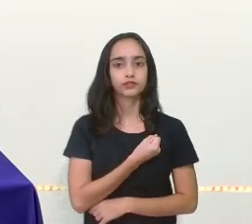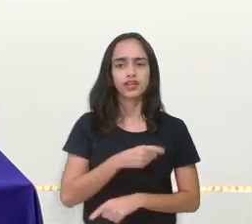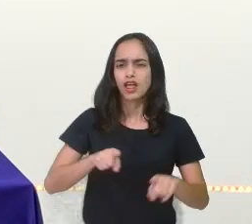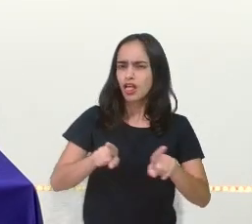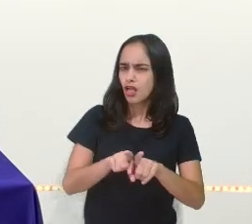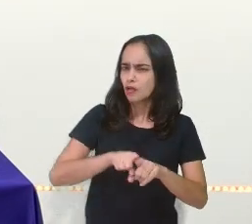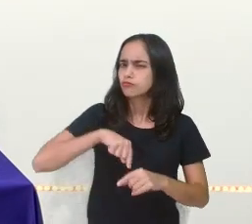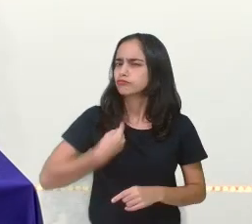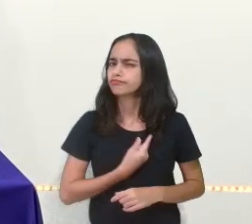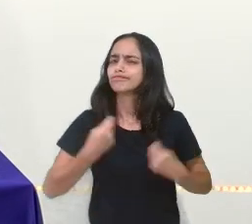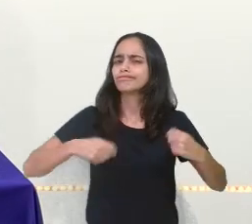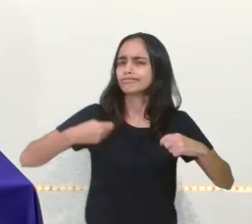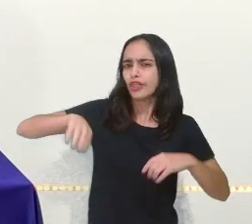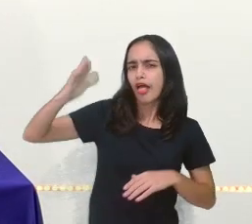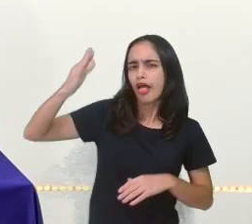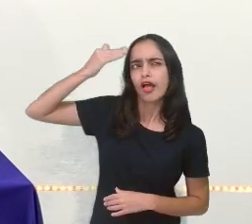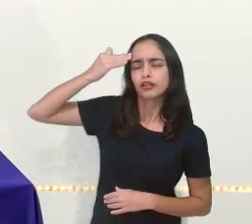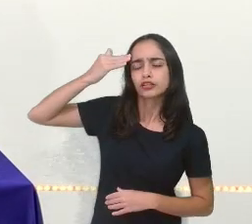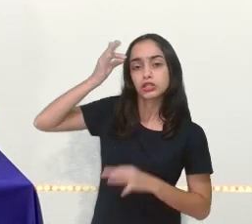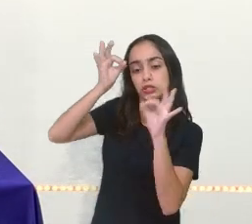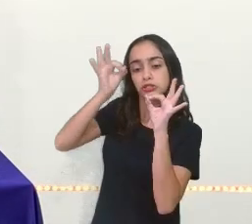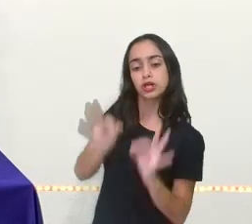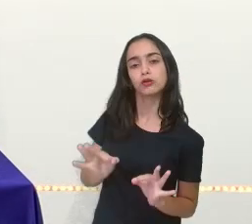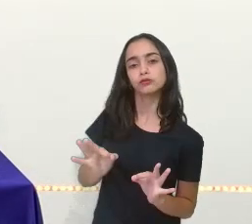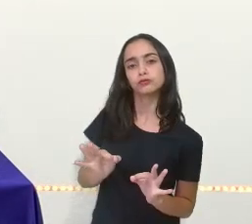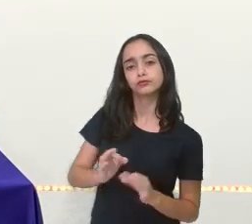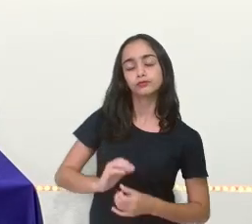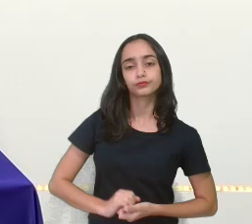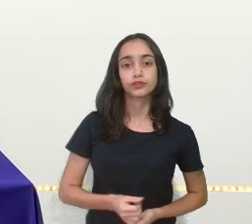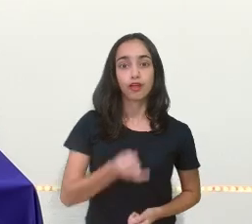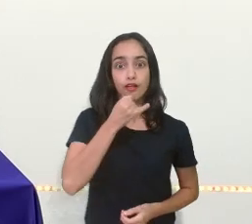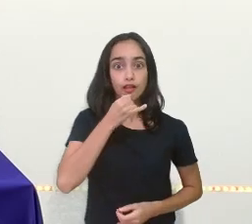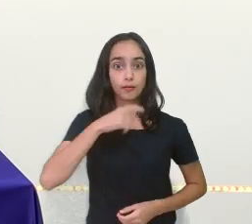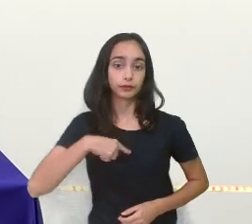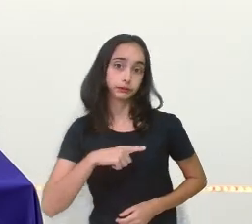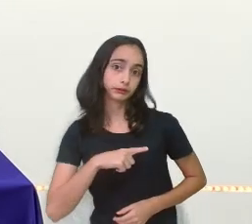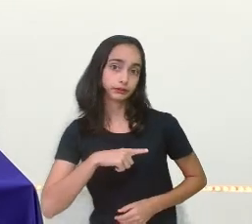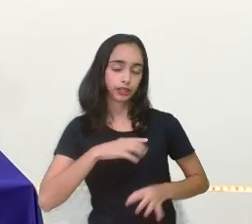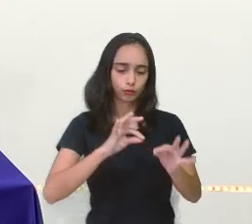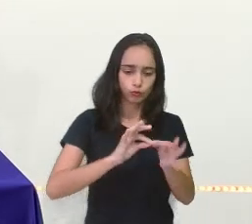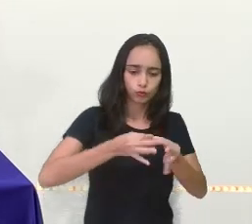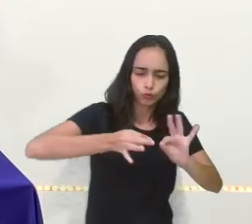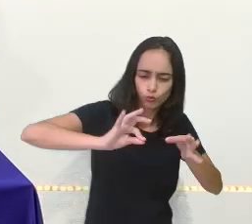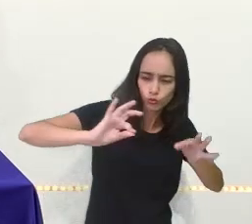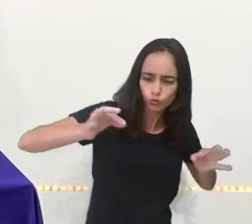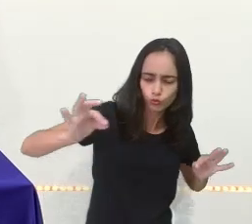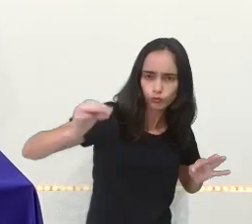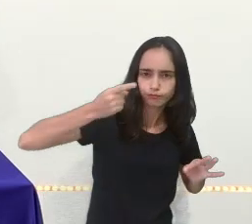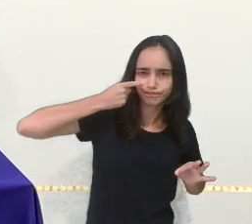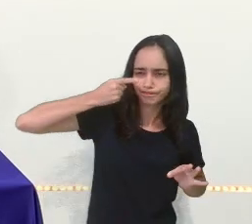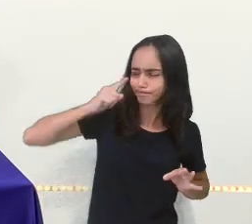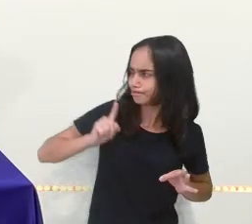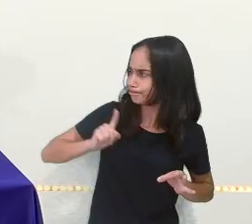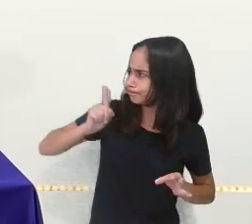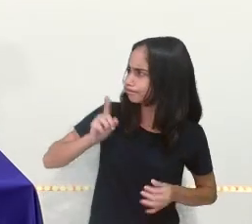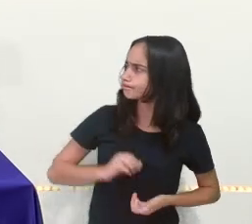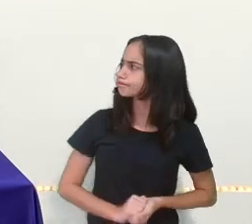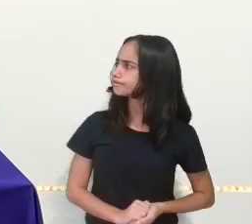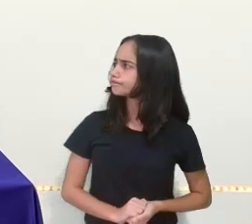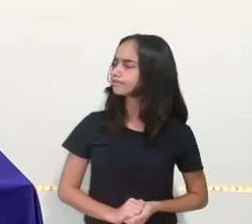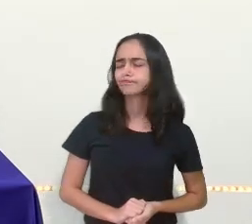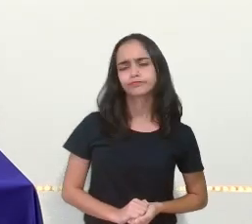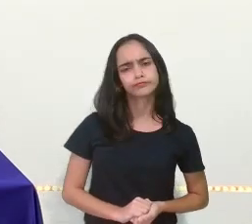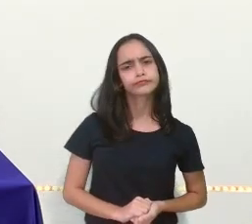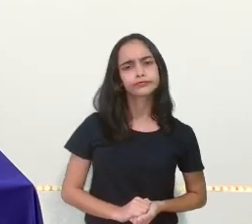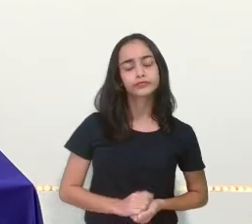tem que entender bem direitinho. Por exemplo, eu tenho aqui uma fita métrica e eu quero